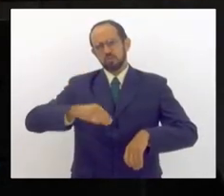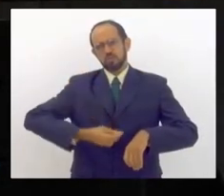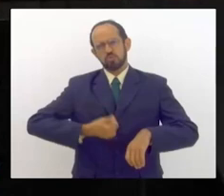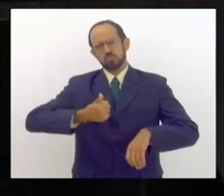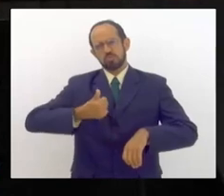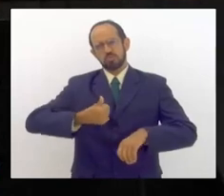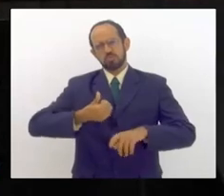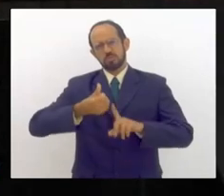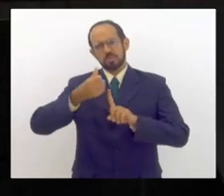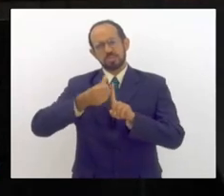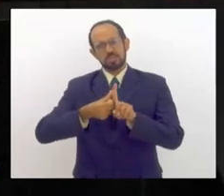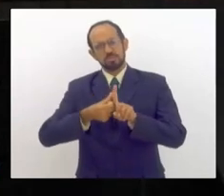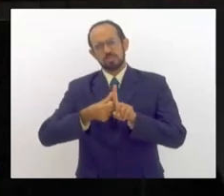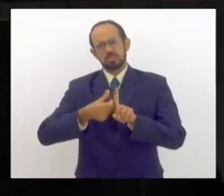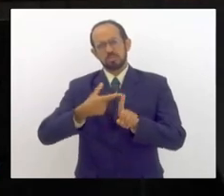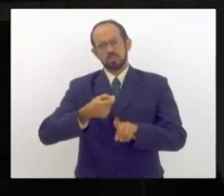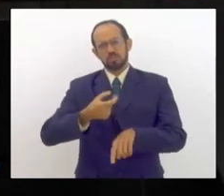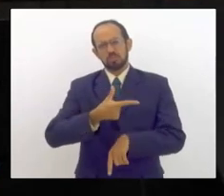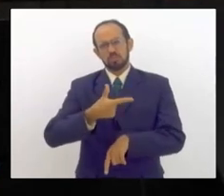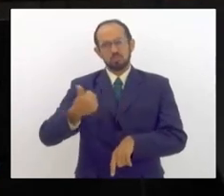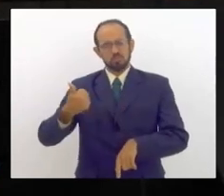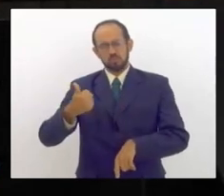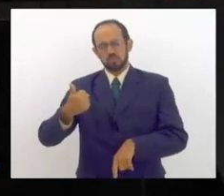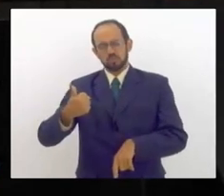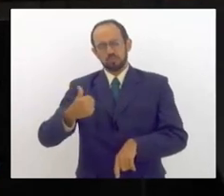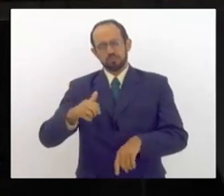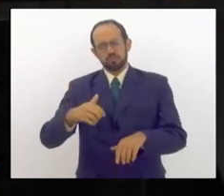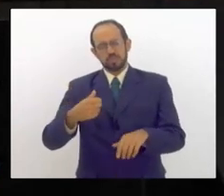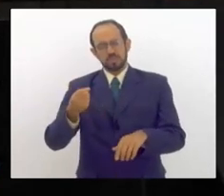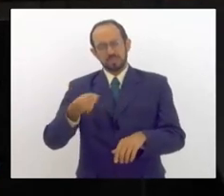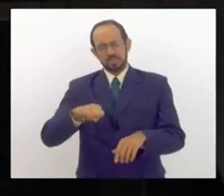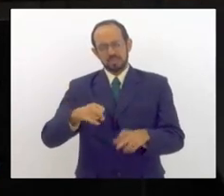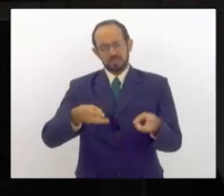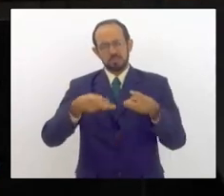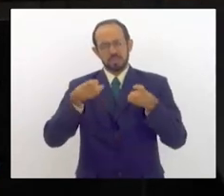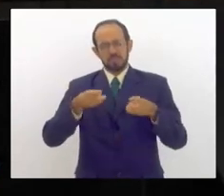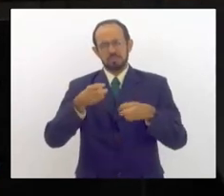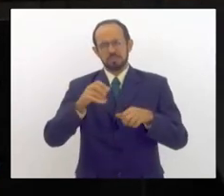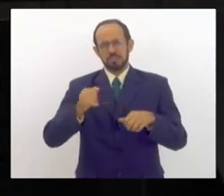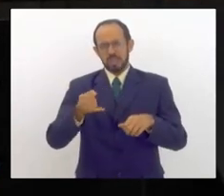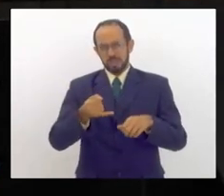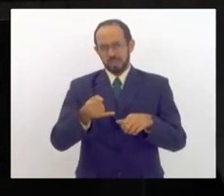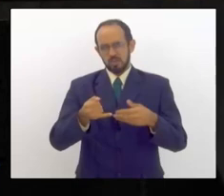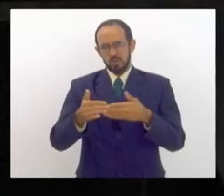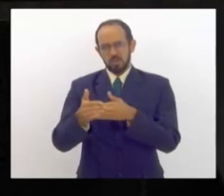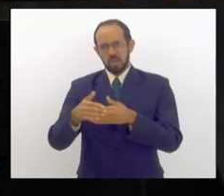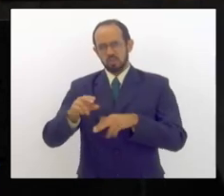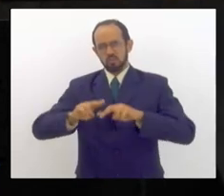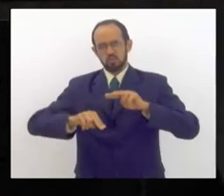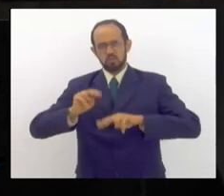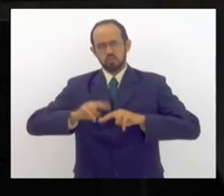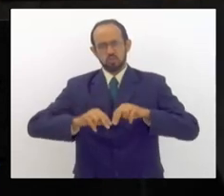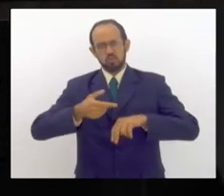de 2021. E quando a gente olha de janeiro a junho de 2021,